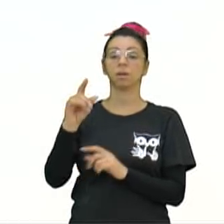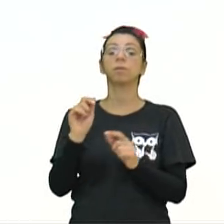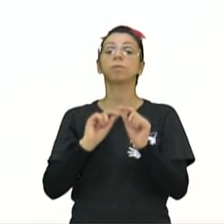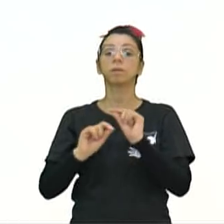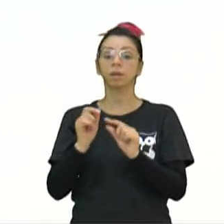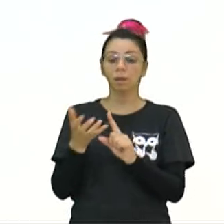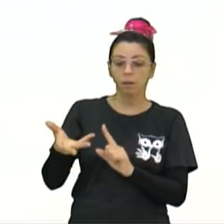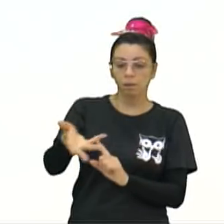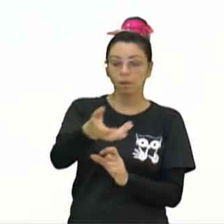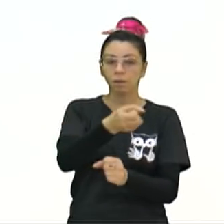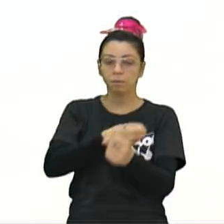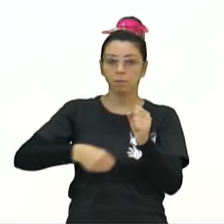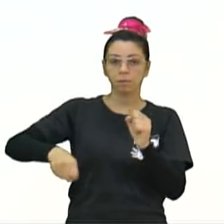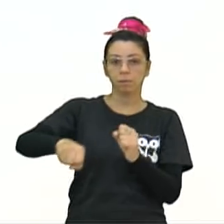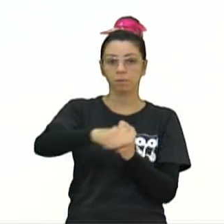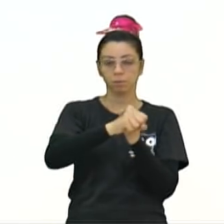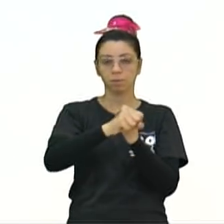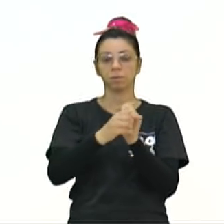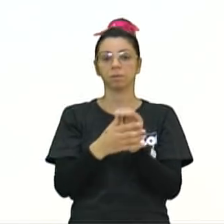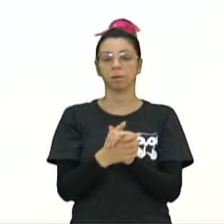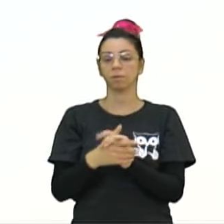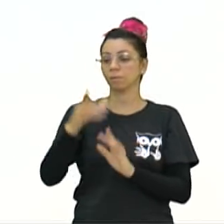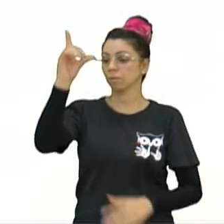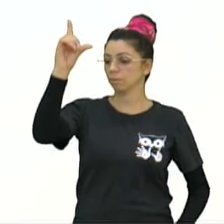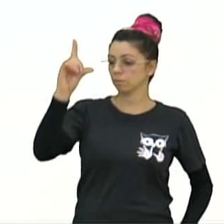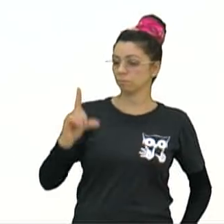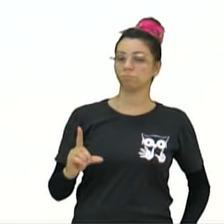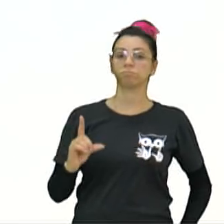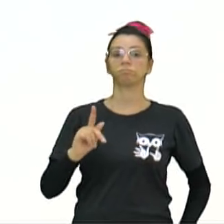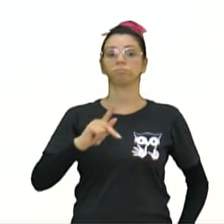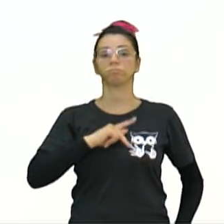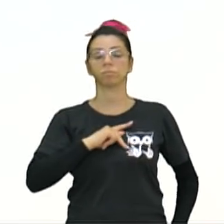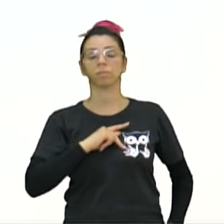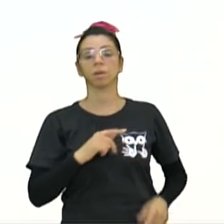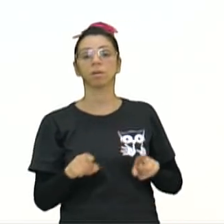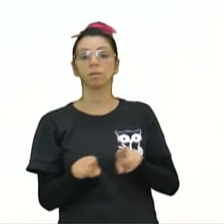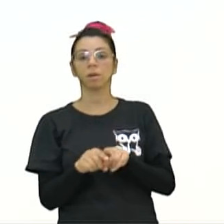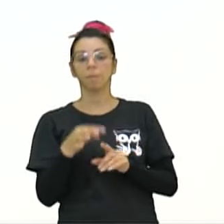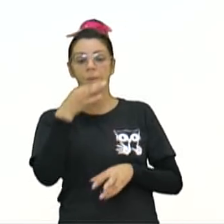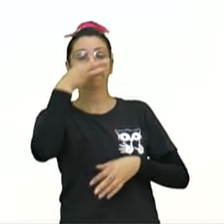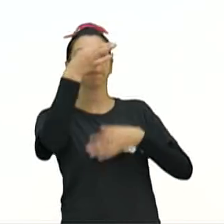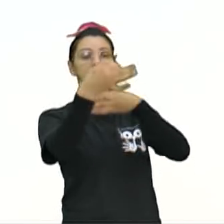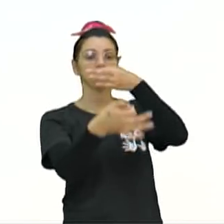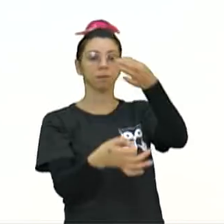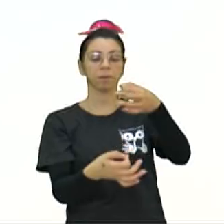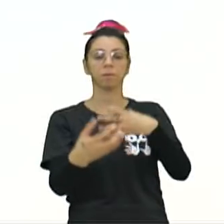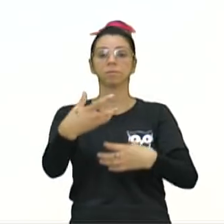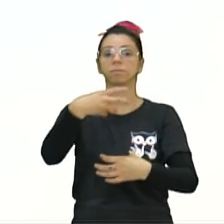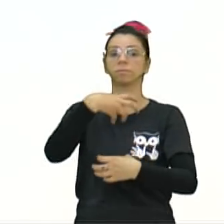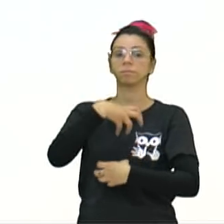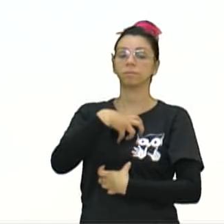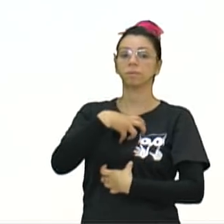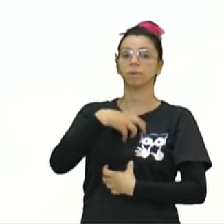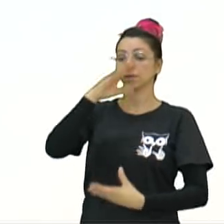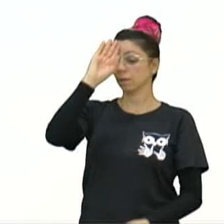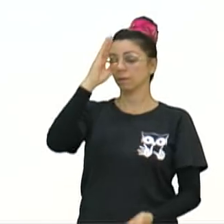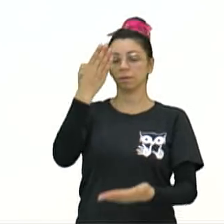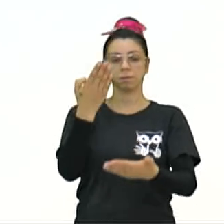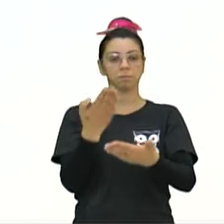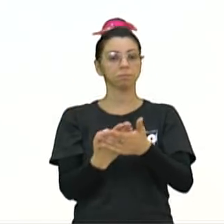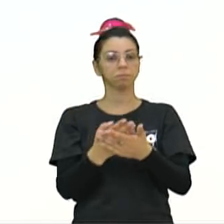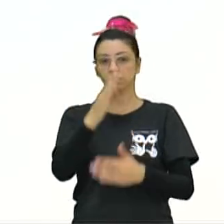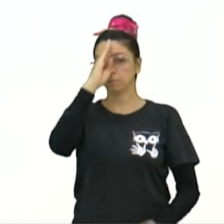fazer afirmação dos próprios direitos e expressar pensamentos, sentimentos e crenças de